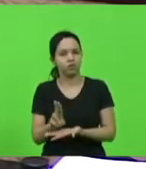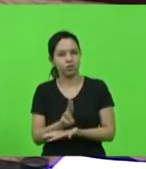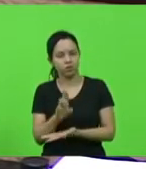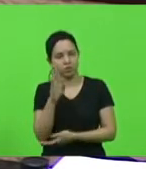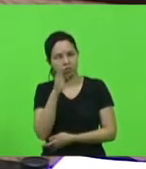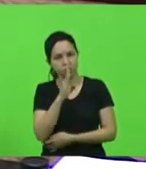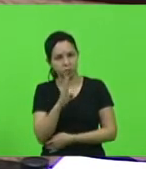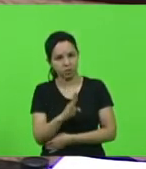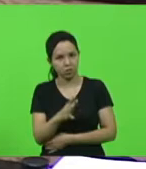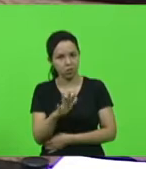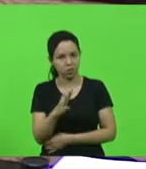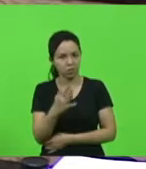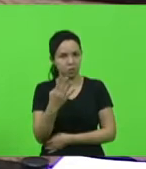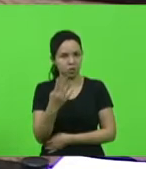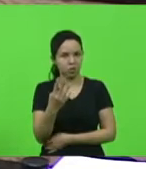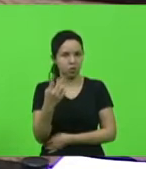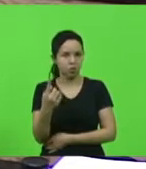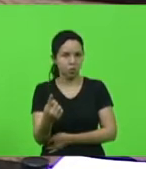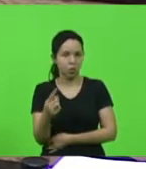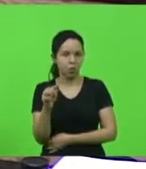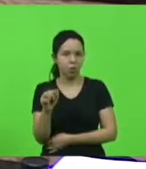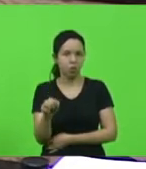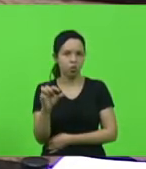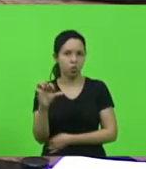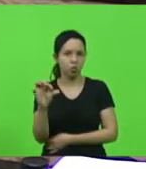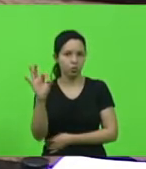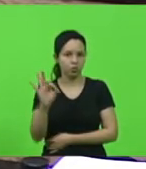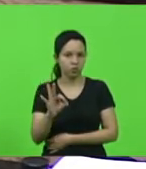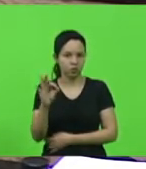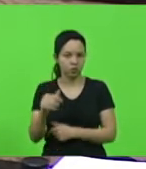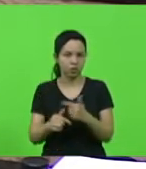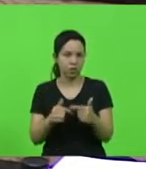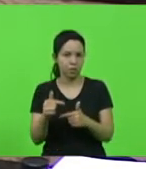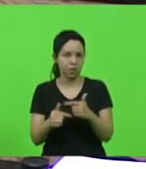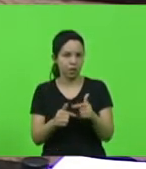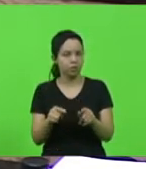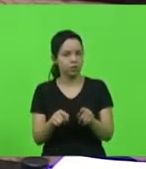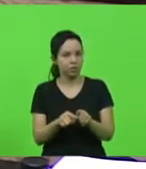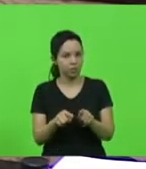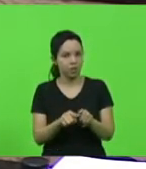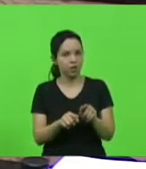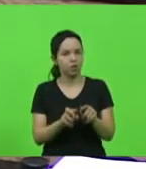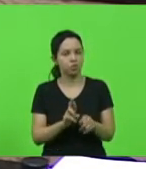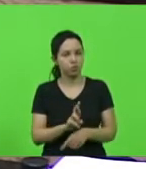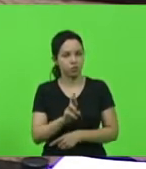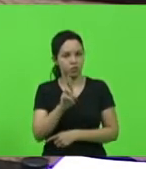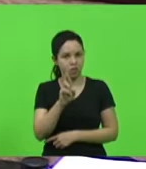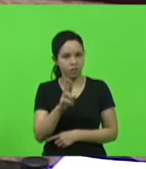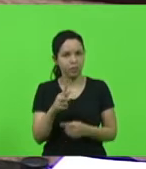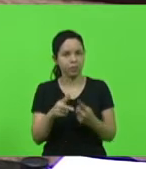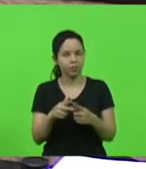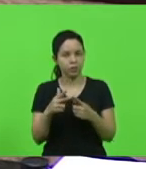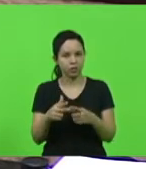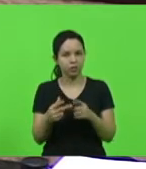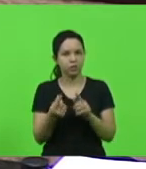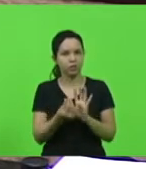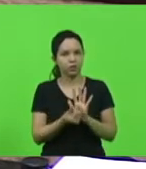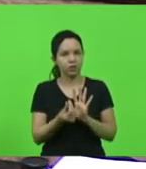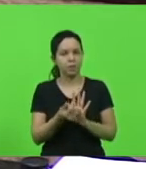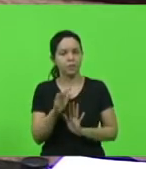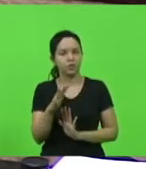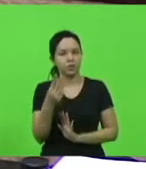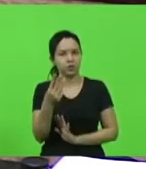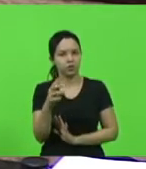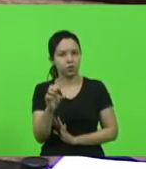ocuparem 41,9% dos postos de trabalho, além de serem responsáveis pela manutenção financeira de 38%